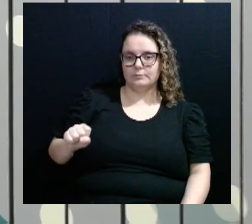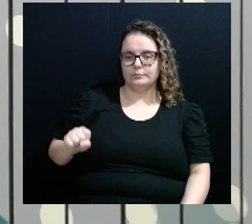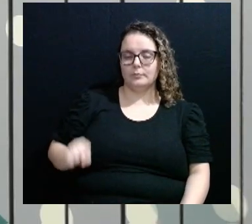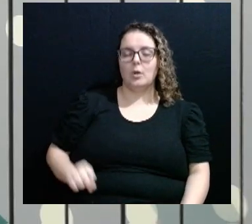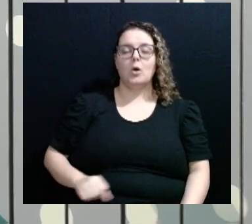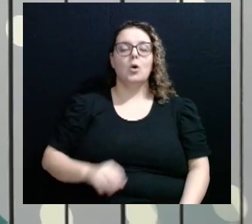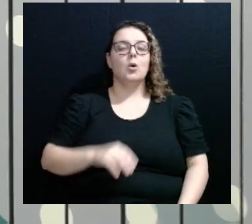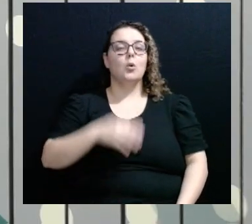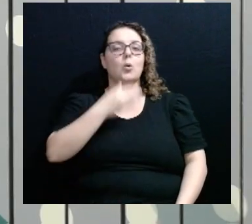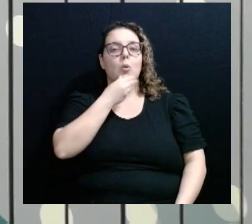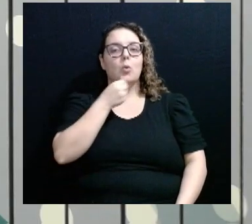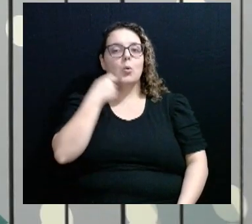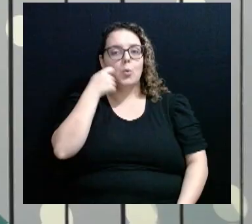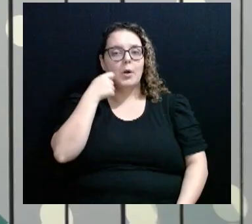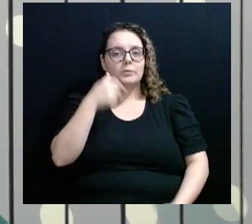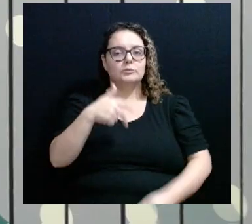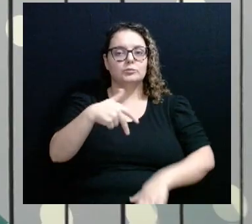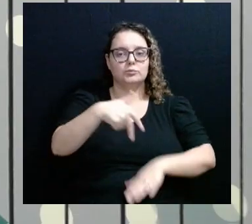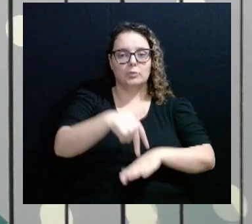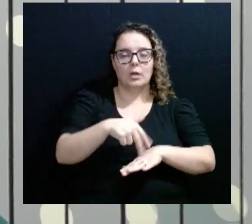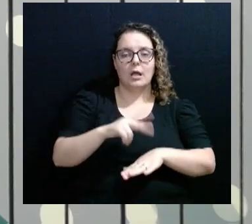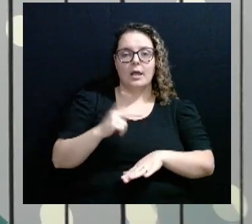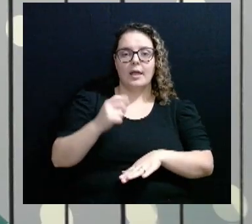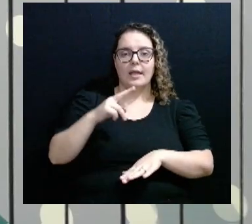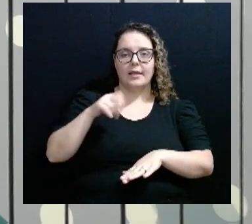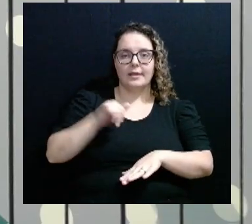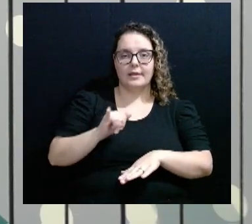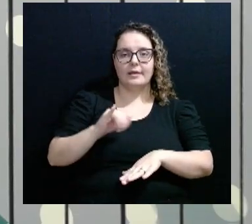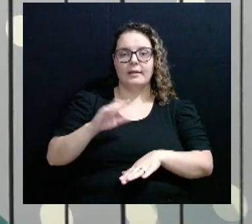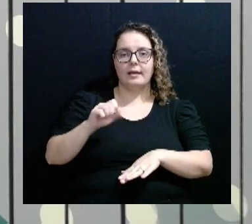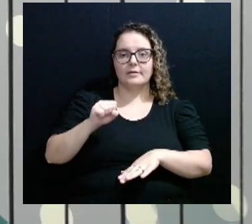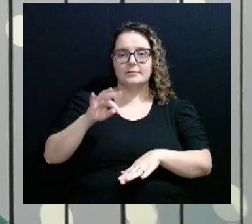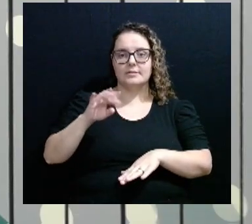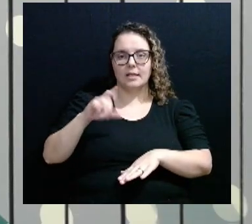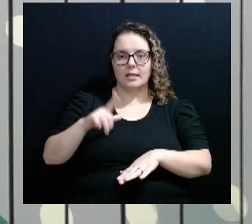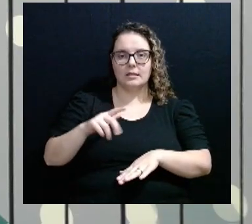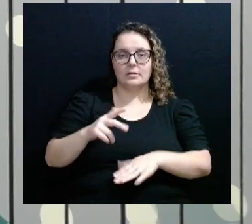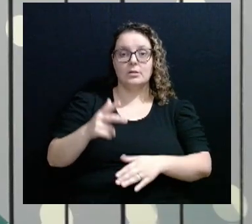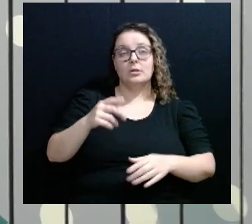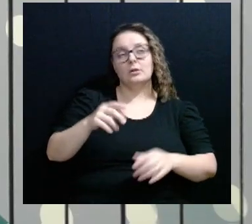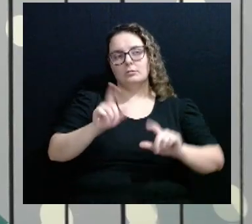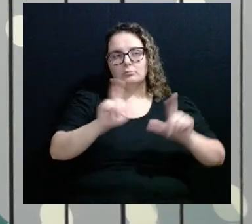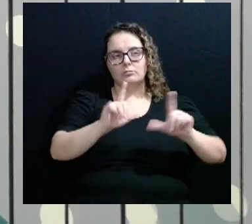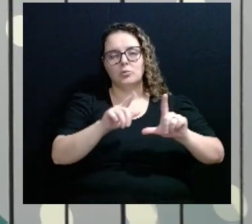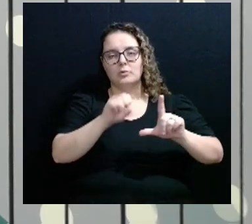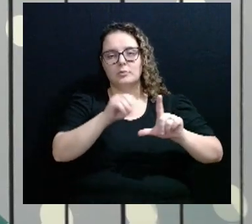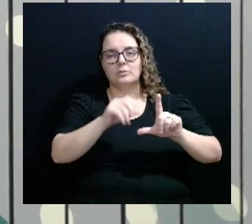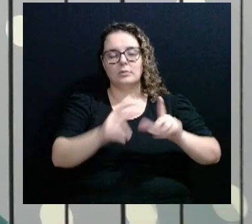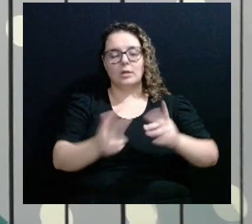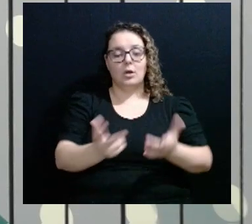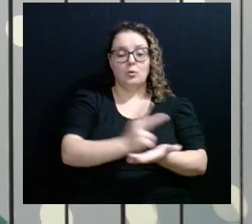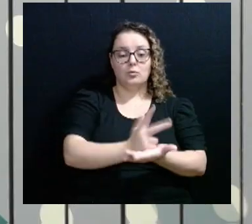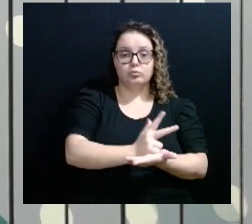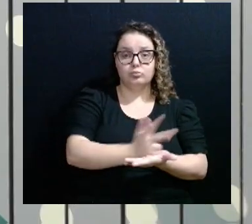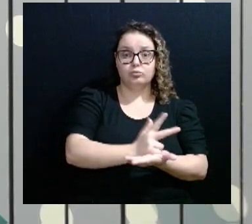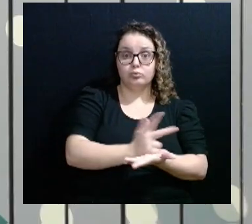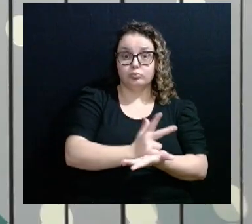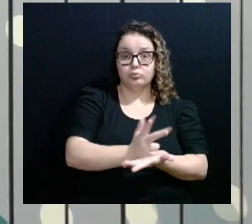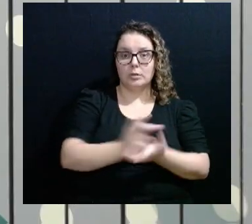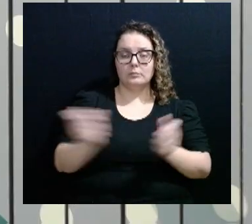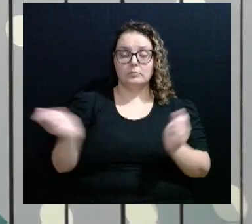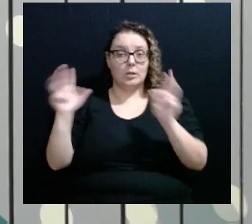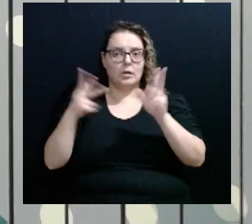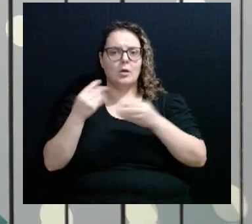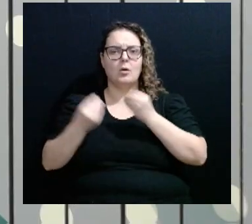Henry Castelli teve uma crise convulsiva durante a participação em um reality show, o que acende um alerta para